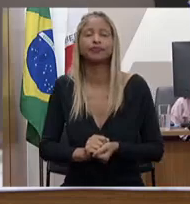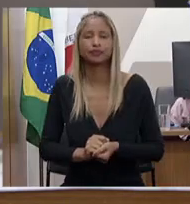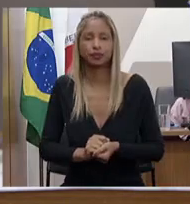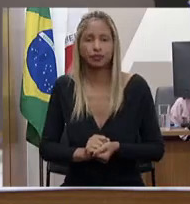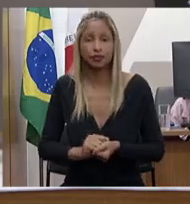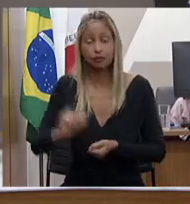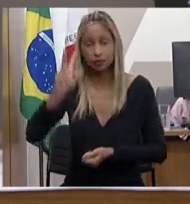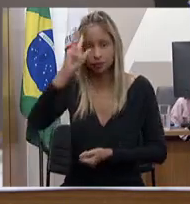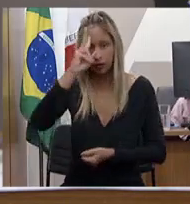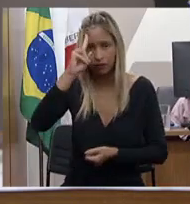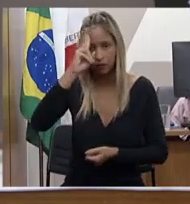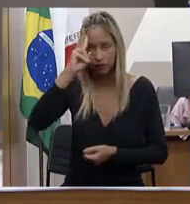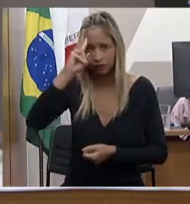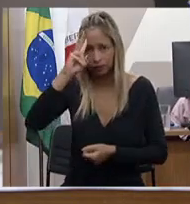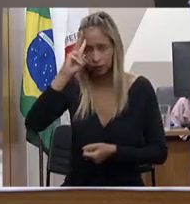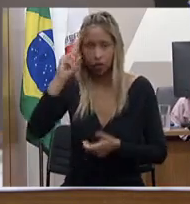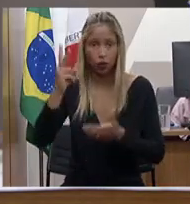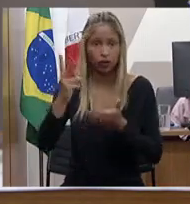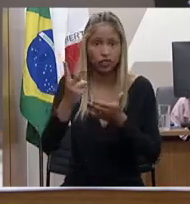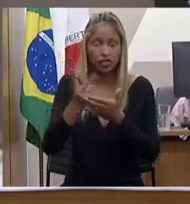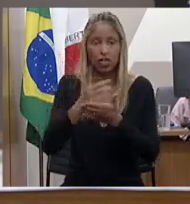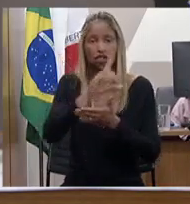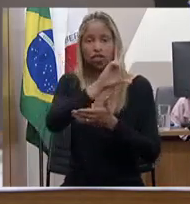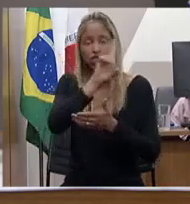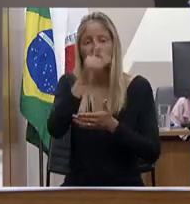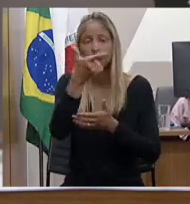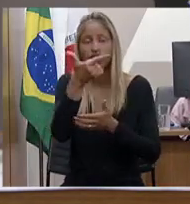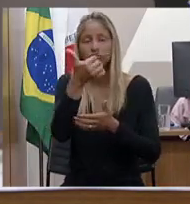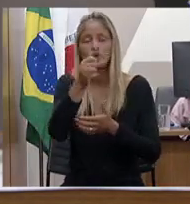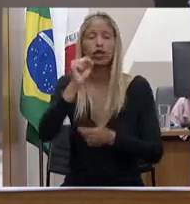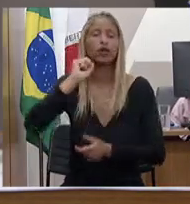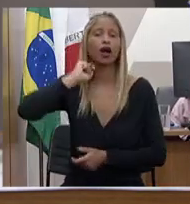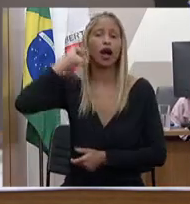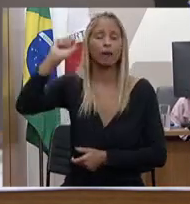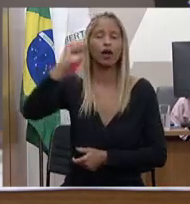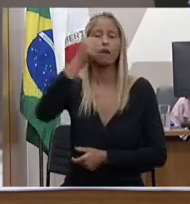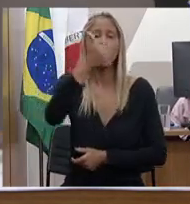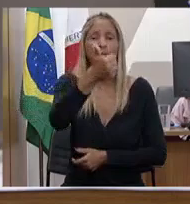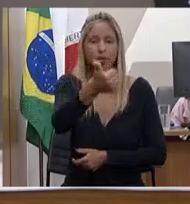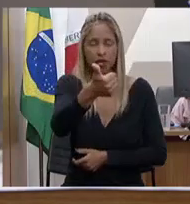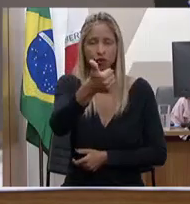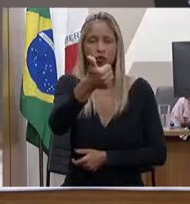relembrar um acidente que ocorreu no dia 28 de abril de